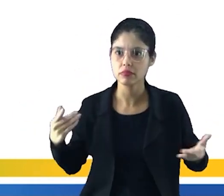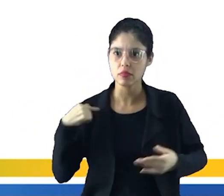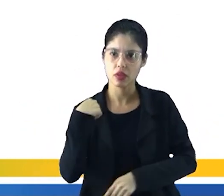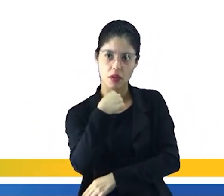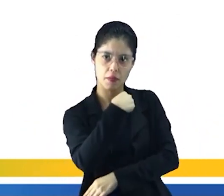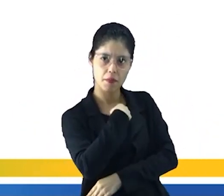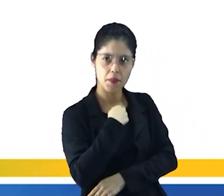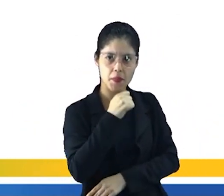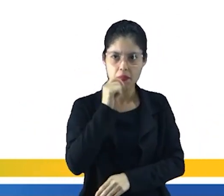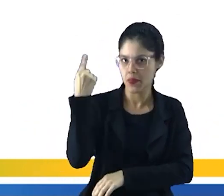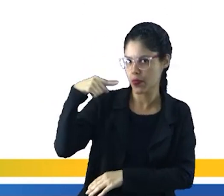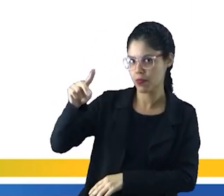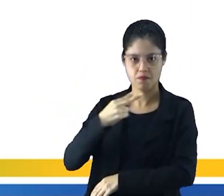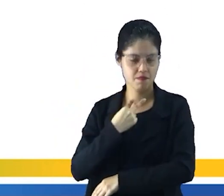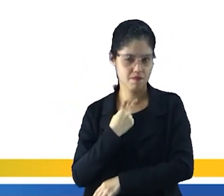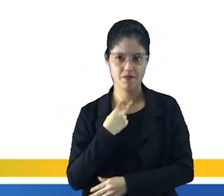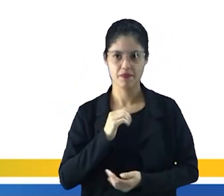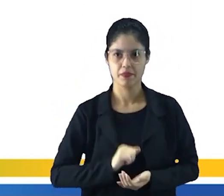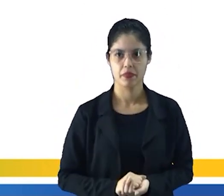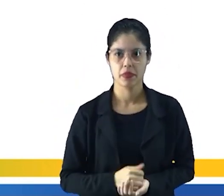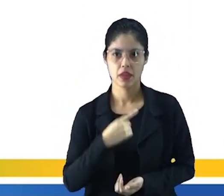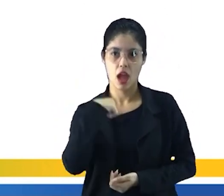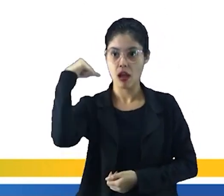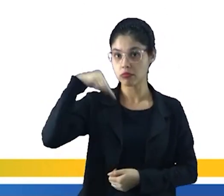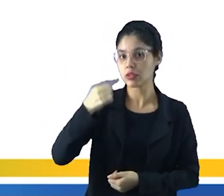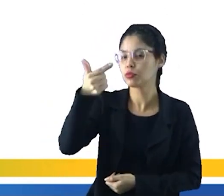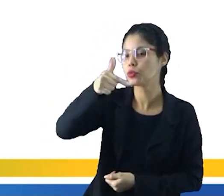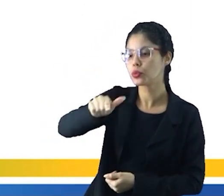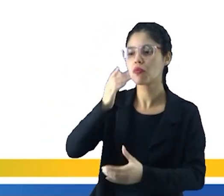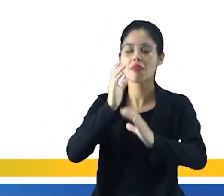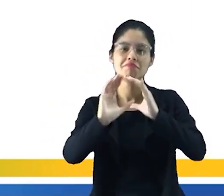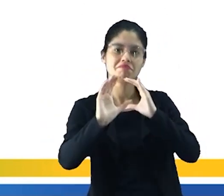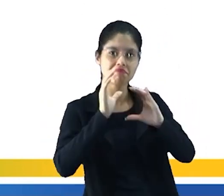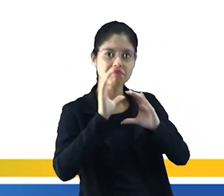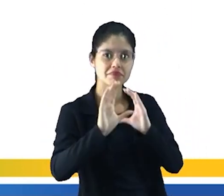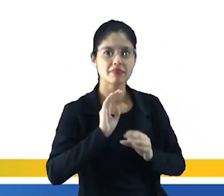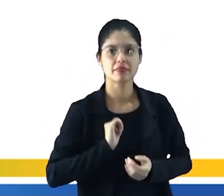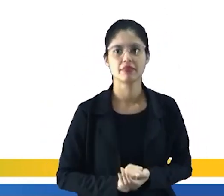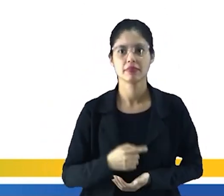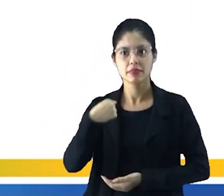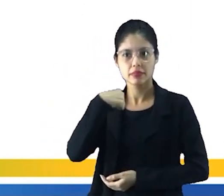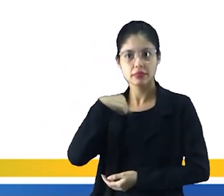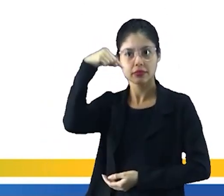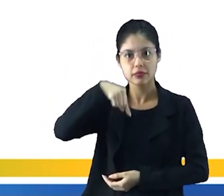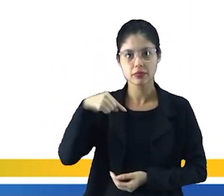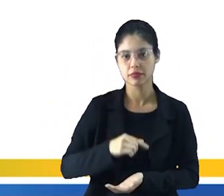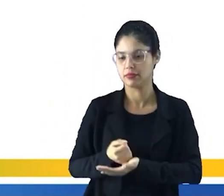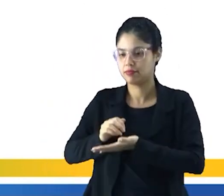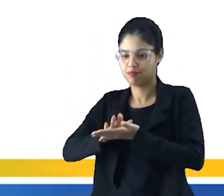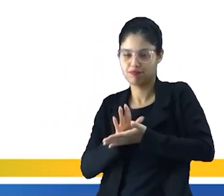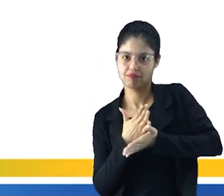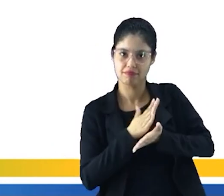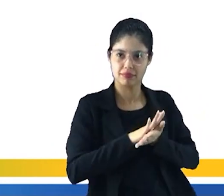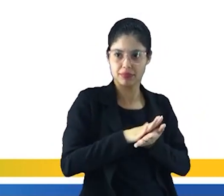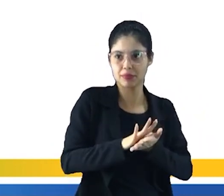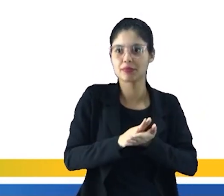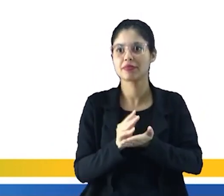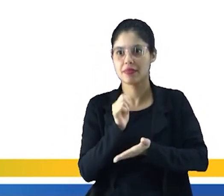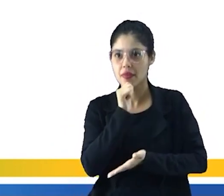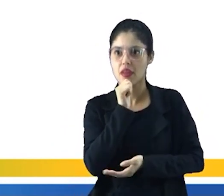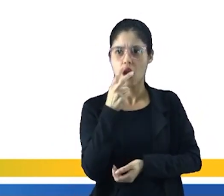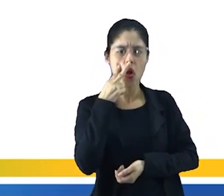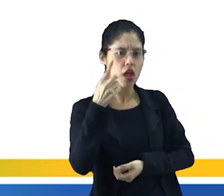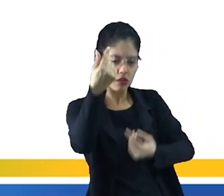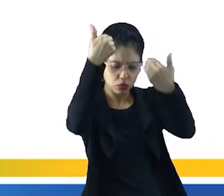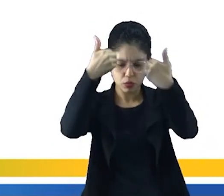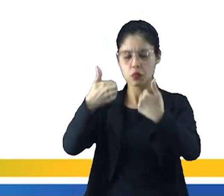eu não posso levar, que eu aqui de novo cantando, que eu aqui de novo chachando,